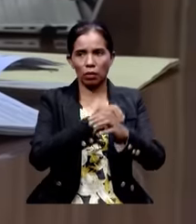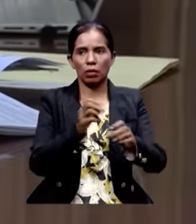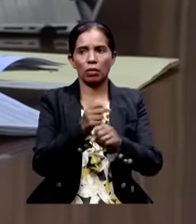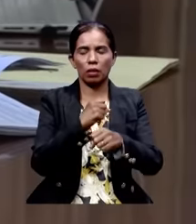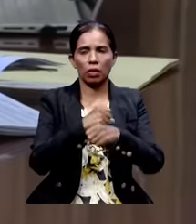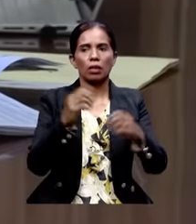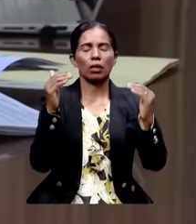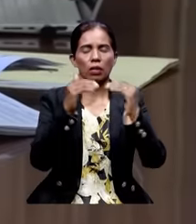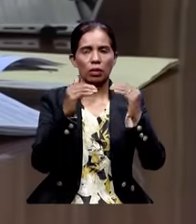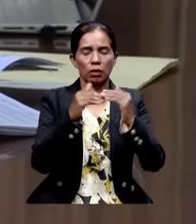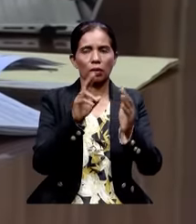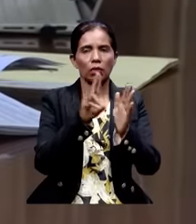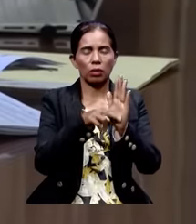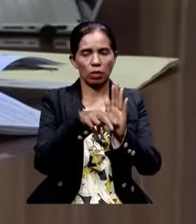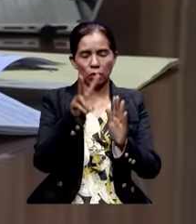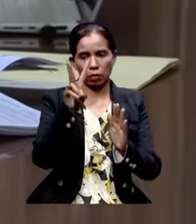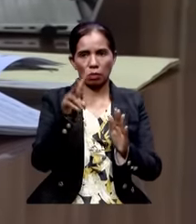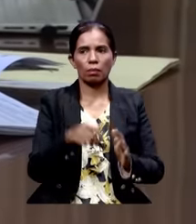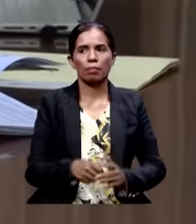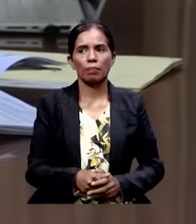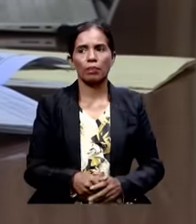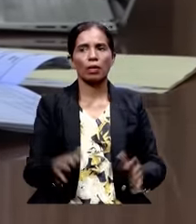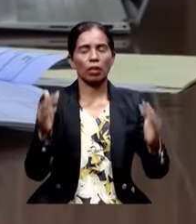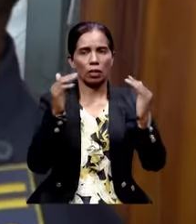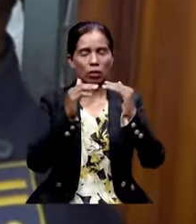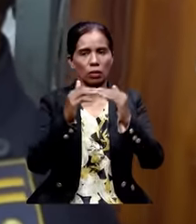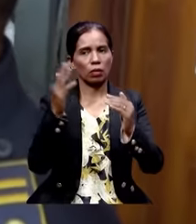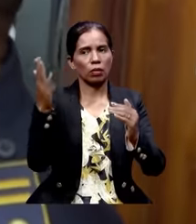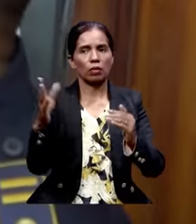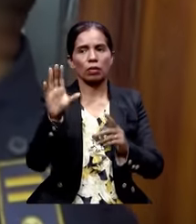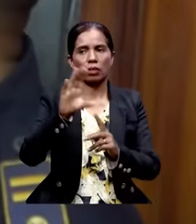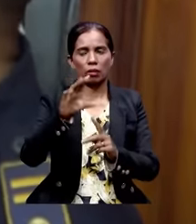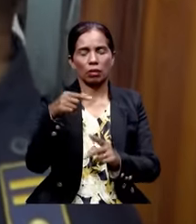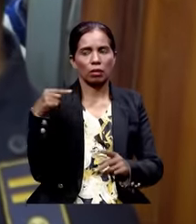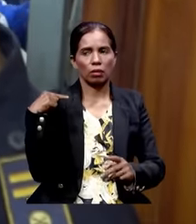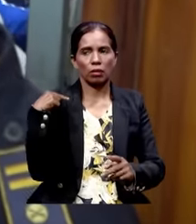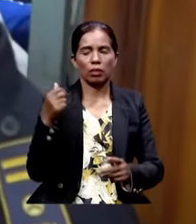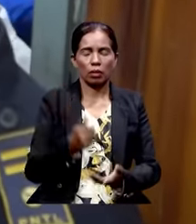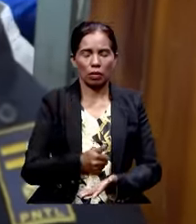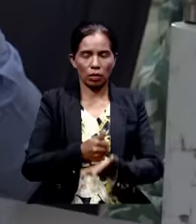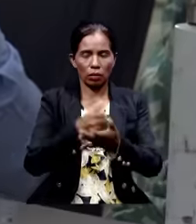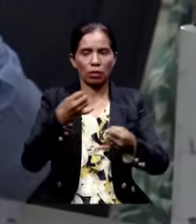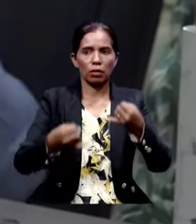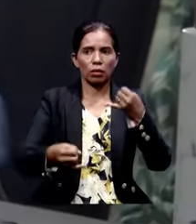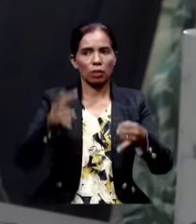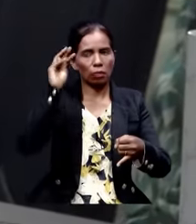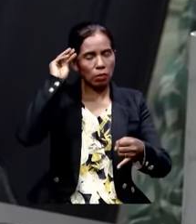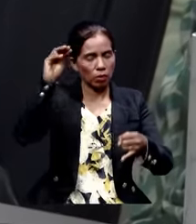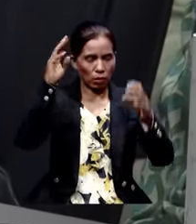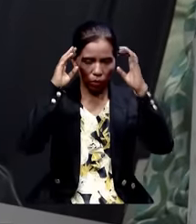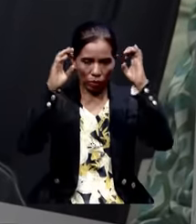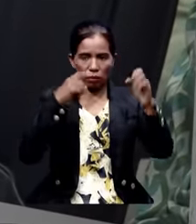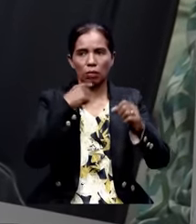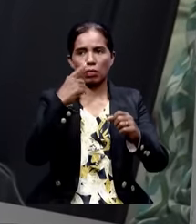o encontro durante horas rua. E o encontro refere coordenador gabinete e apoio jurídico, Ministério da Educação